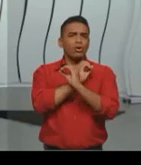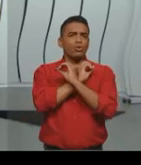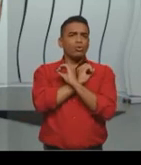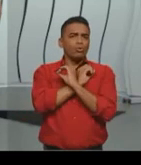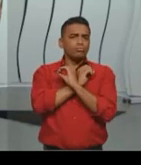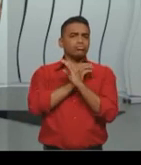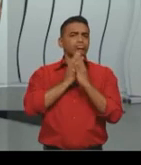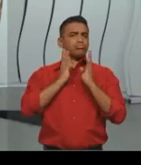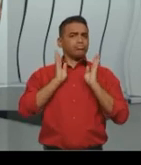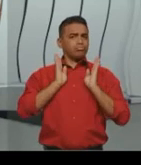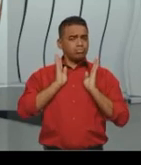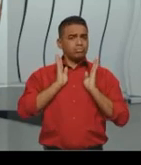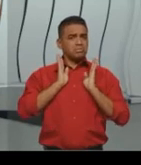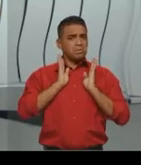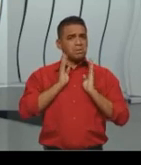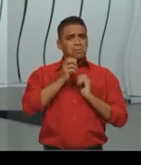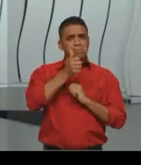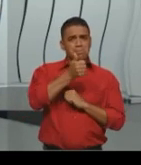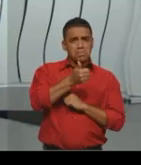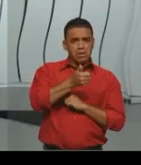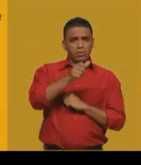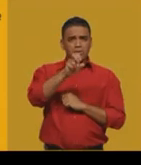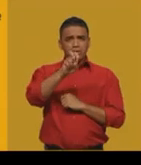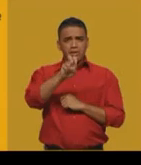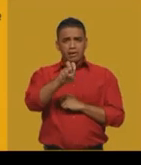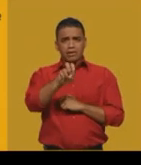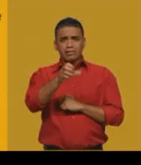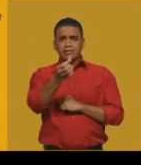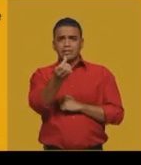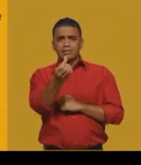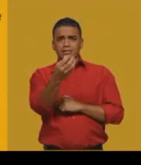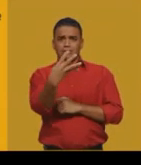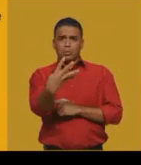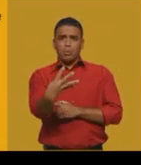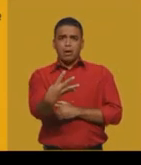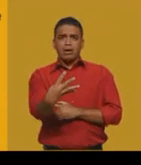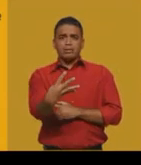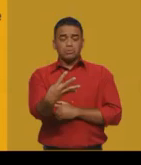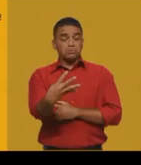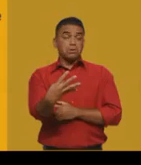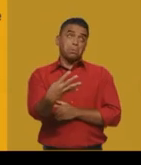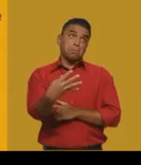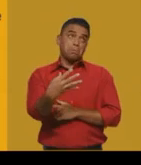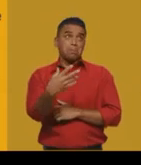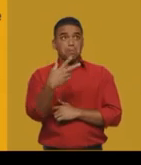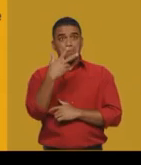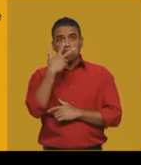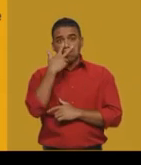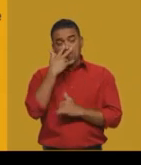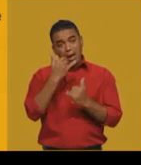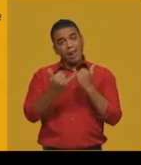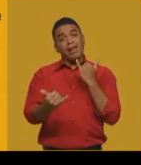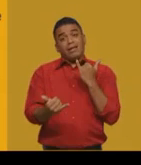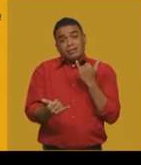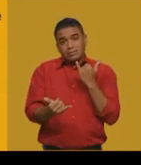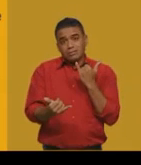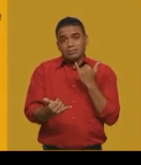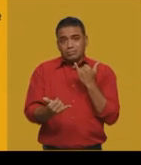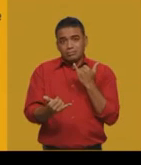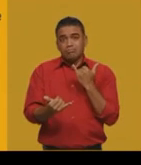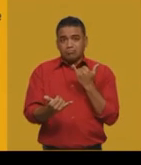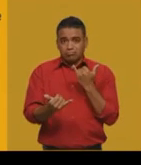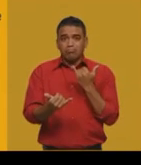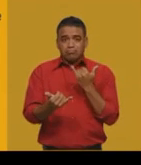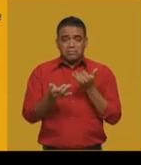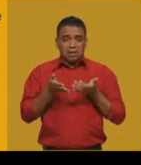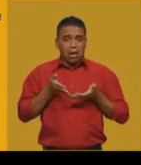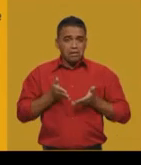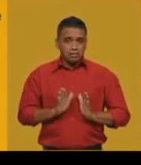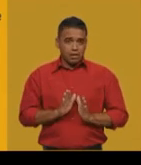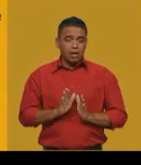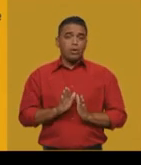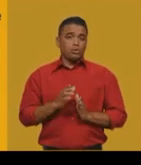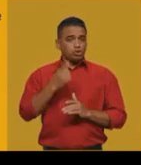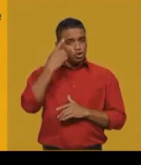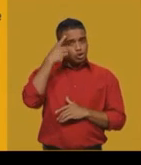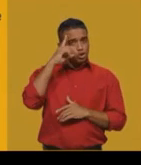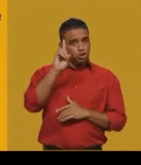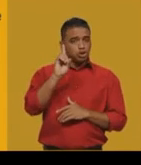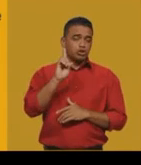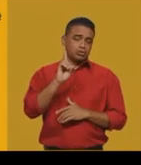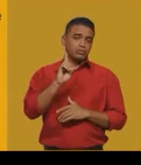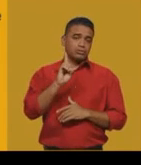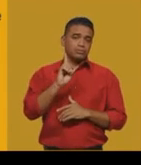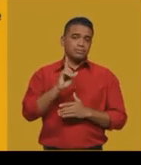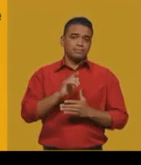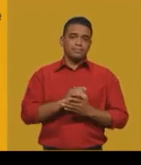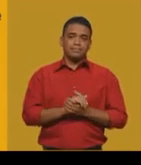nasceu em 1564. Então, eu coloquei, acredita-se que ele tenha nascido naquela data. Had, passado